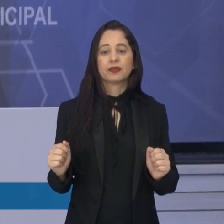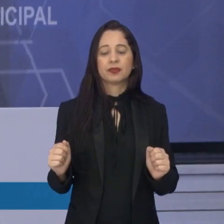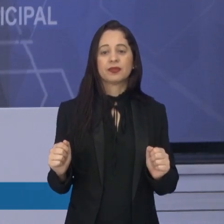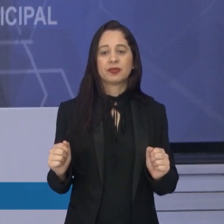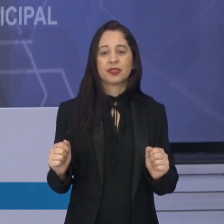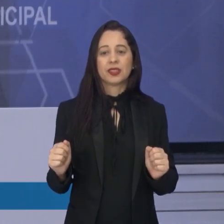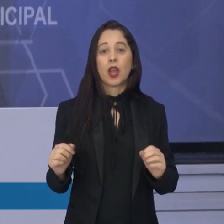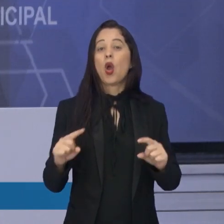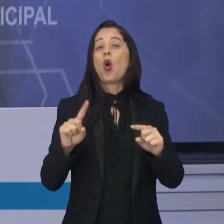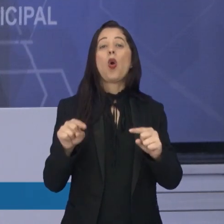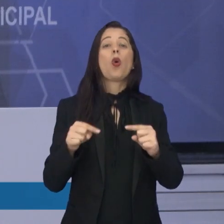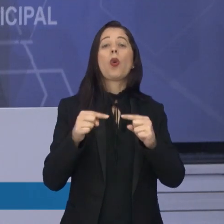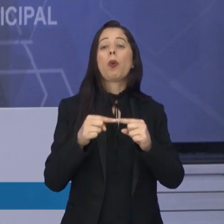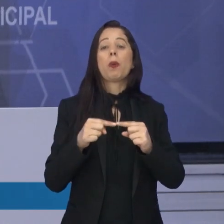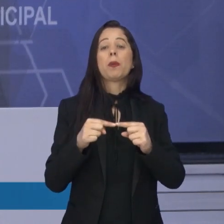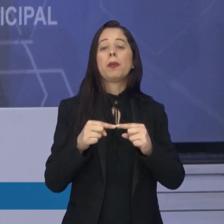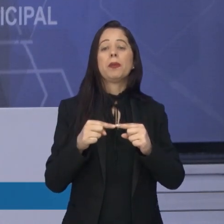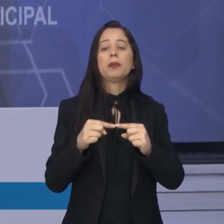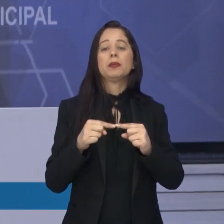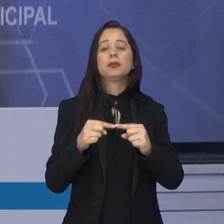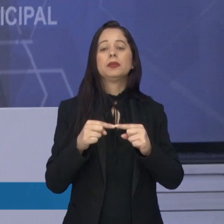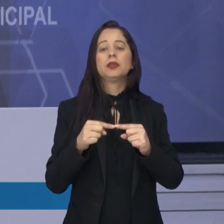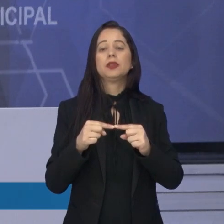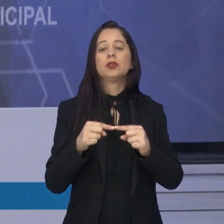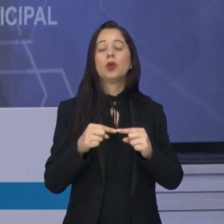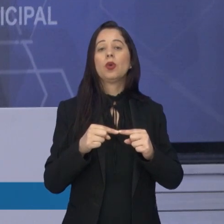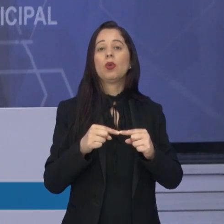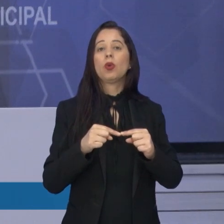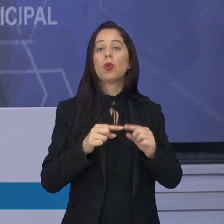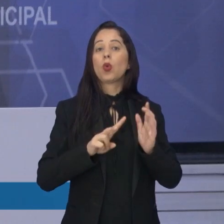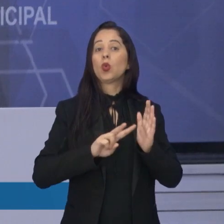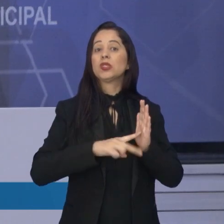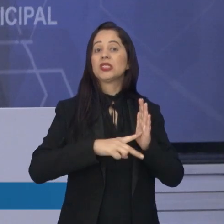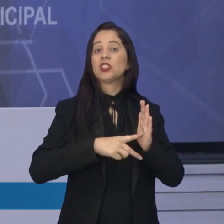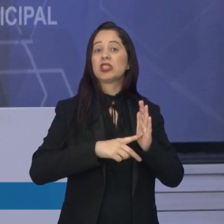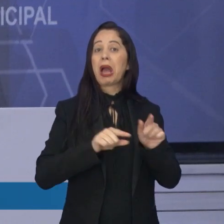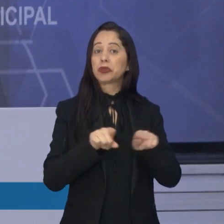coincidiu com o crescimento do